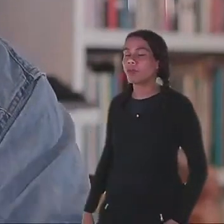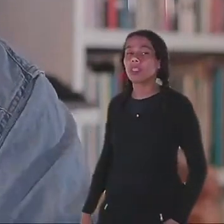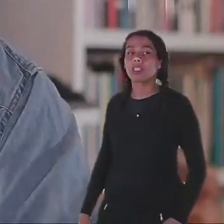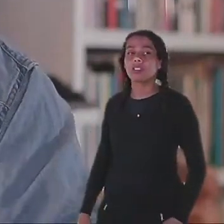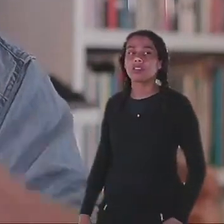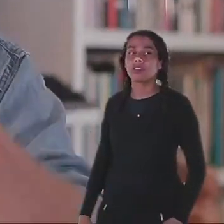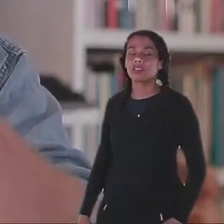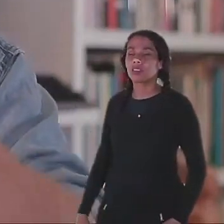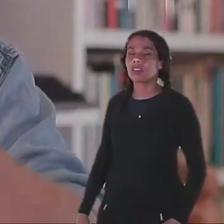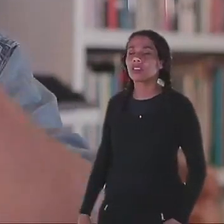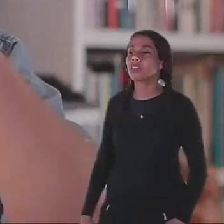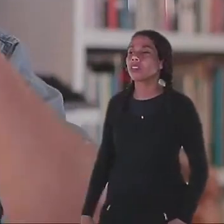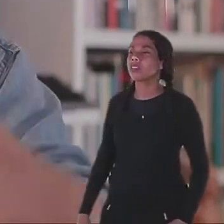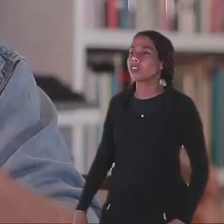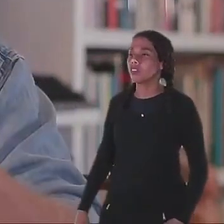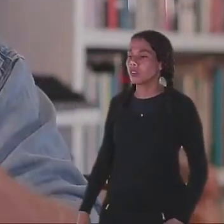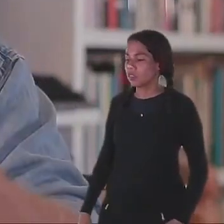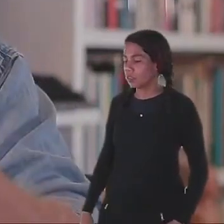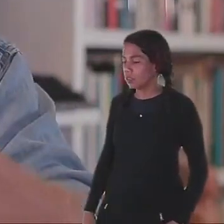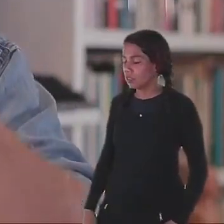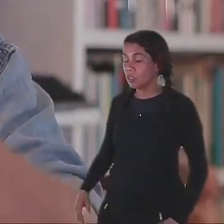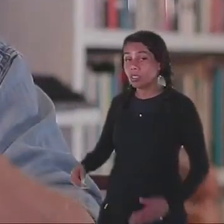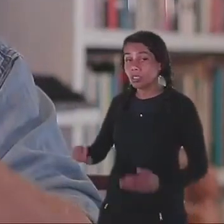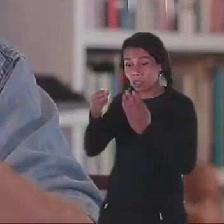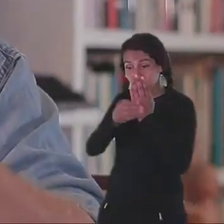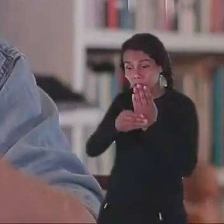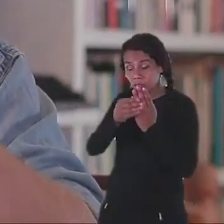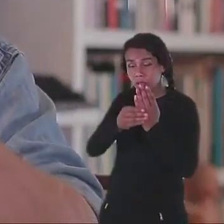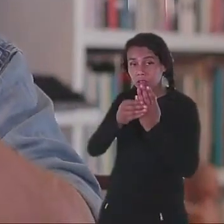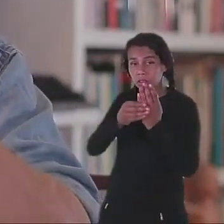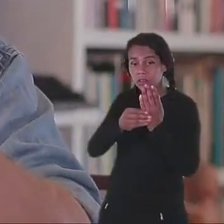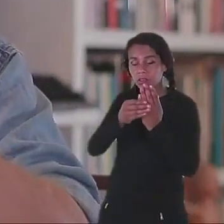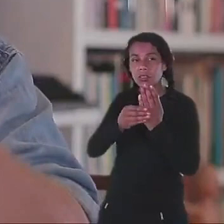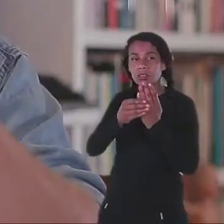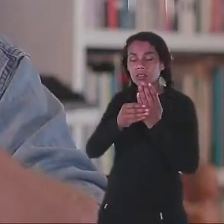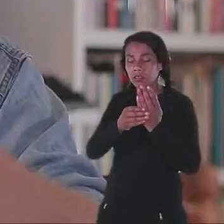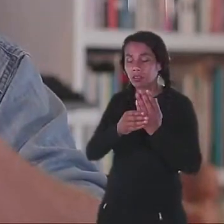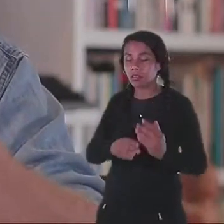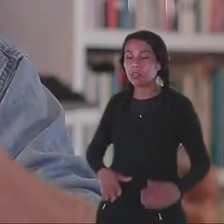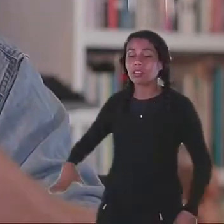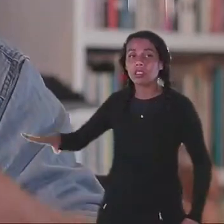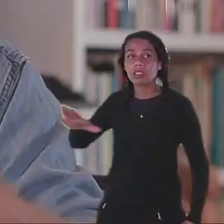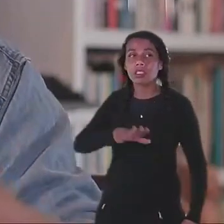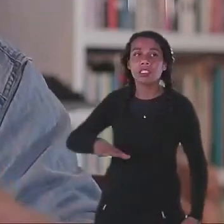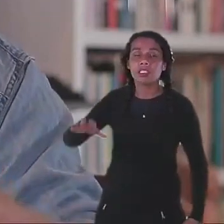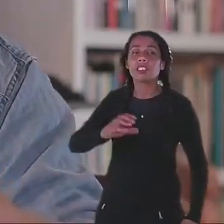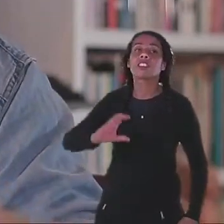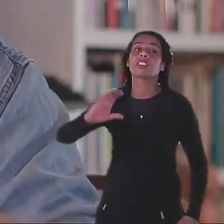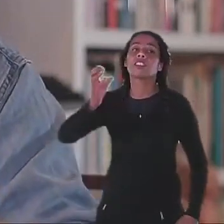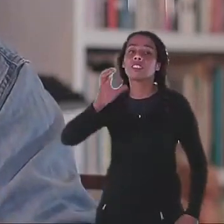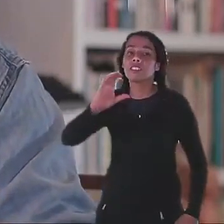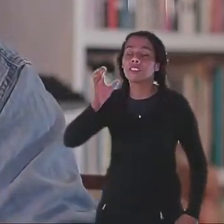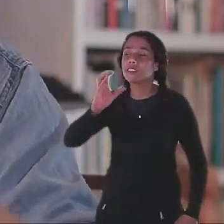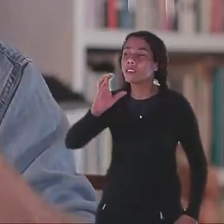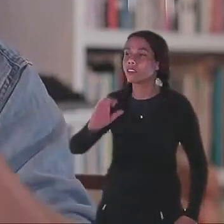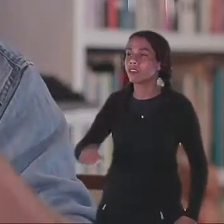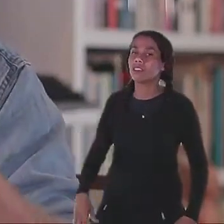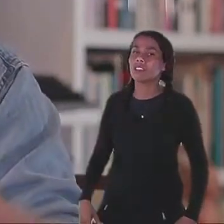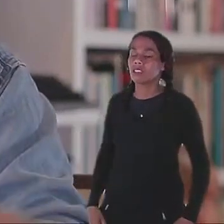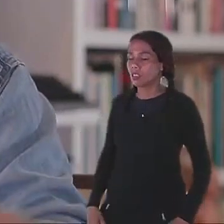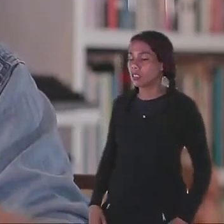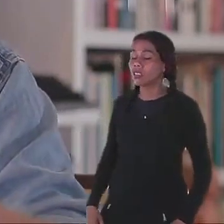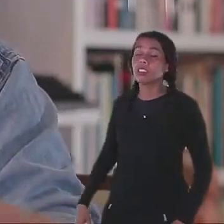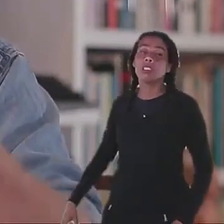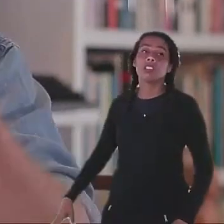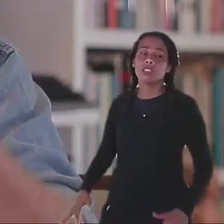já faleceu, a maior coleção de ficção científica que eu vi na minha vida. Ele era um apaixonado e